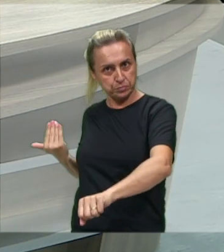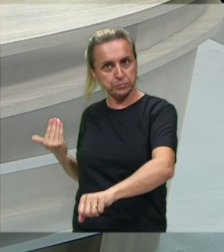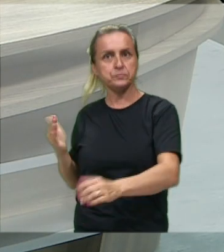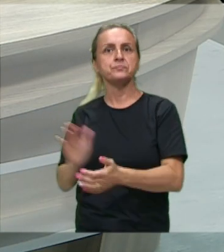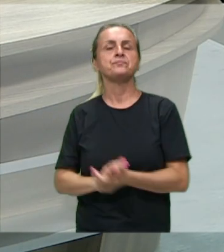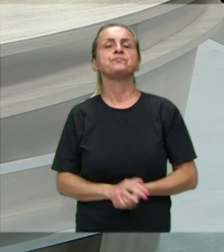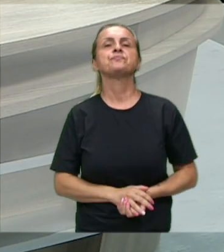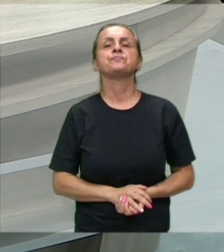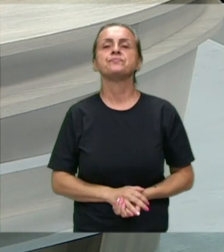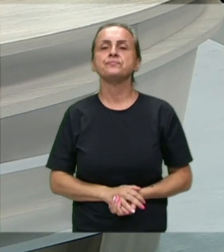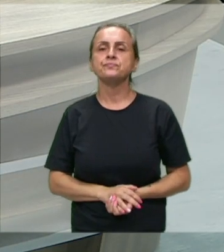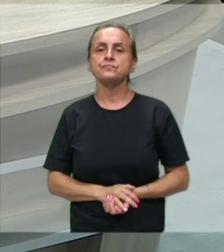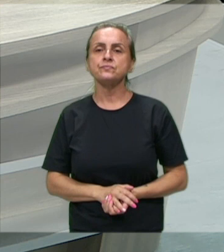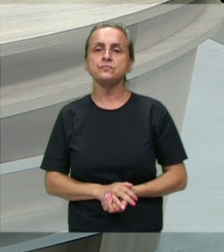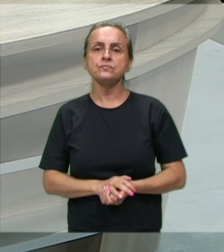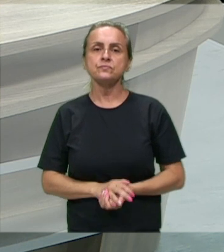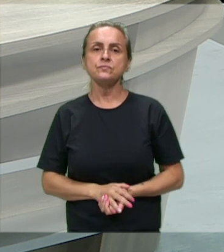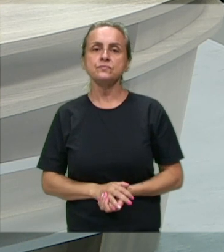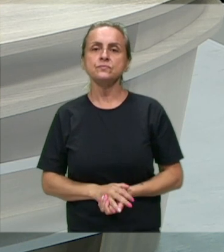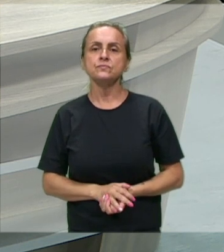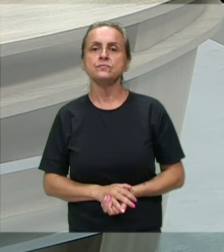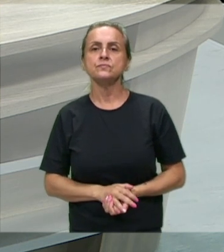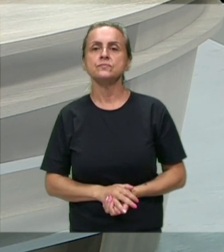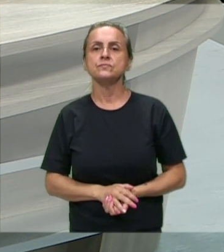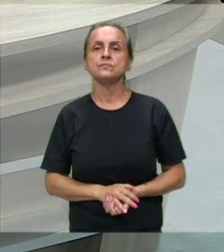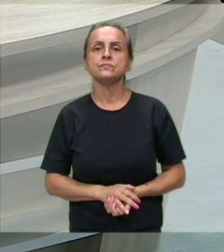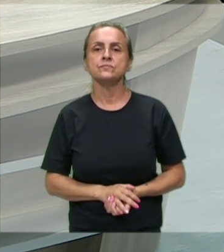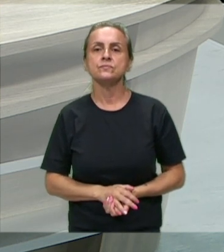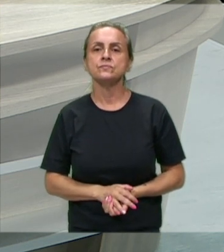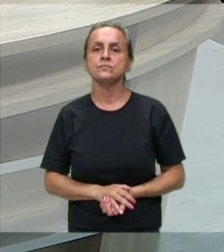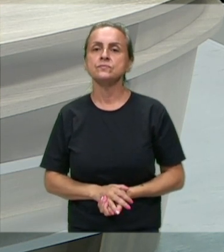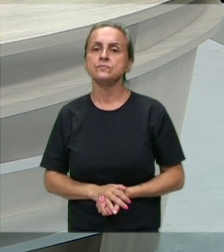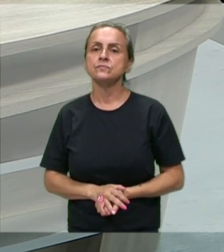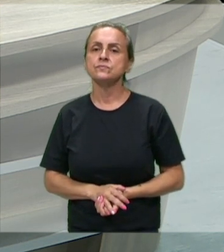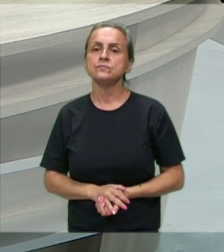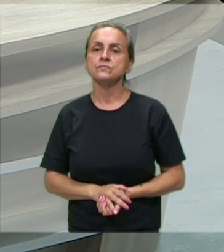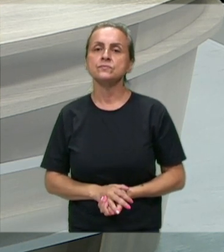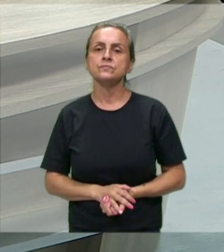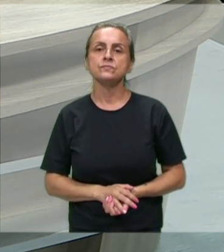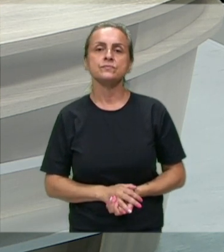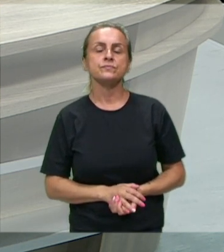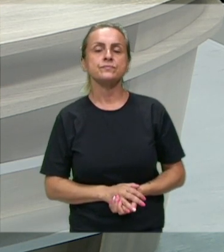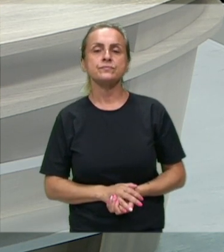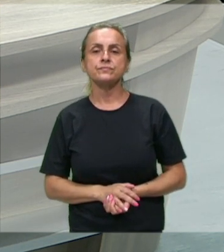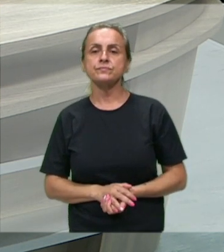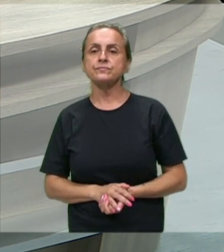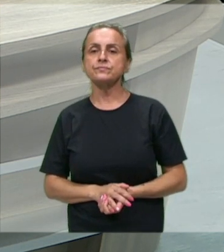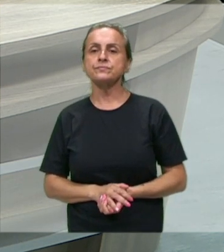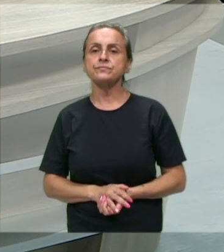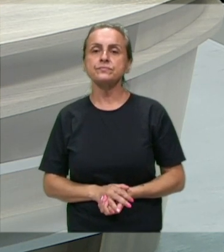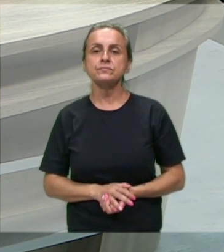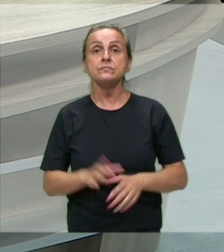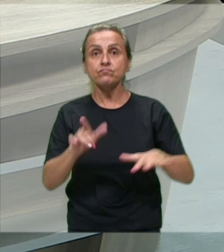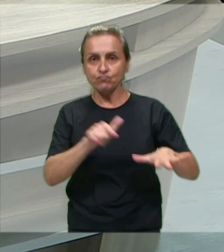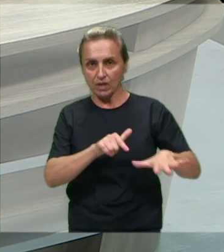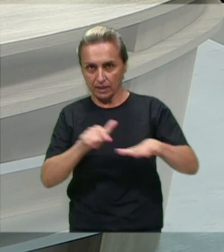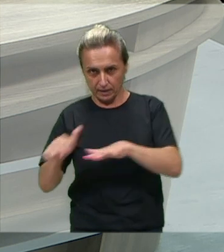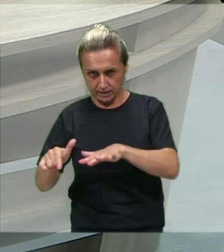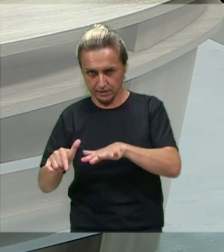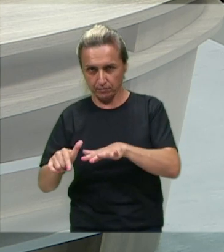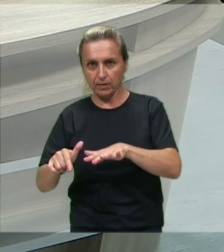para entender a demanda. Na festa do pescador, fazer essa né? demanda da Semana do Pescador, na semana subsequente